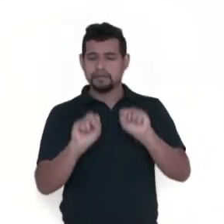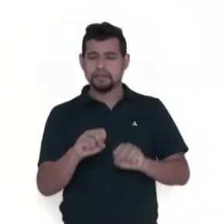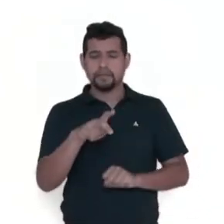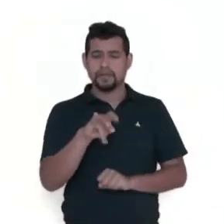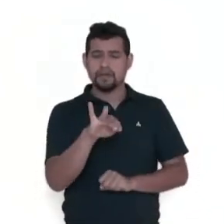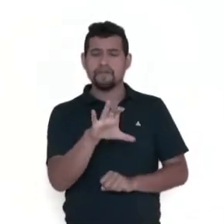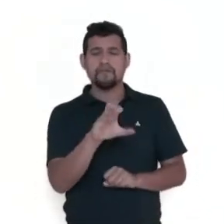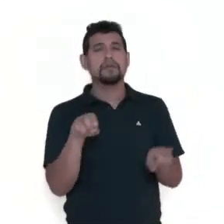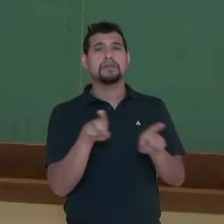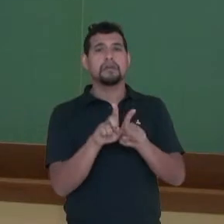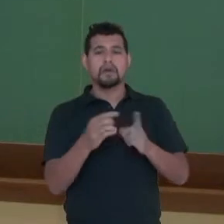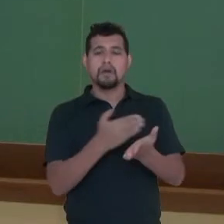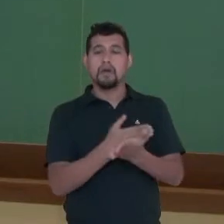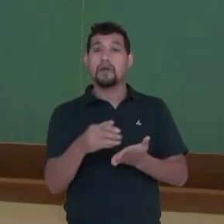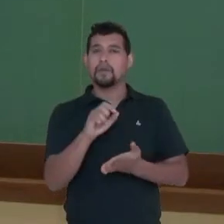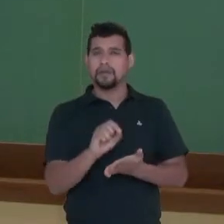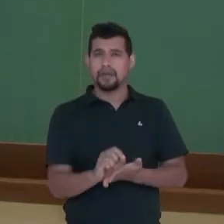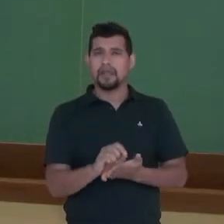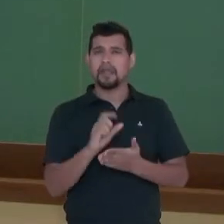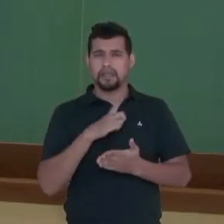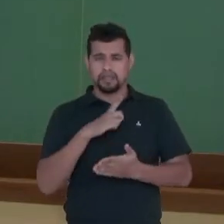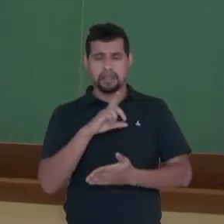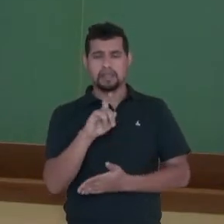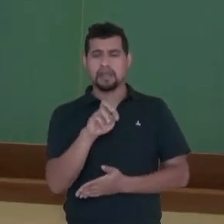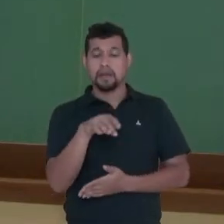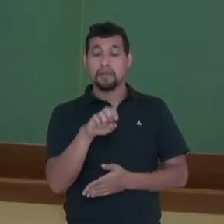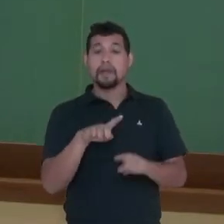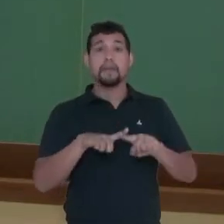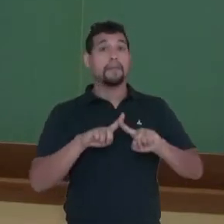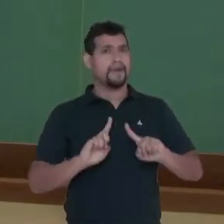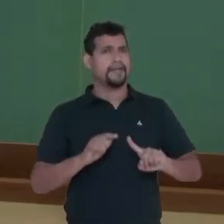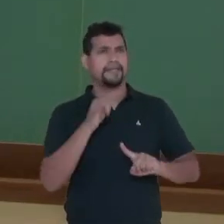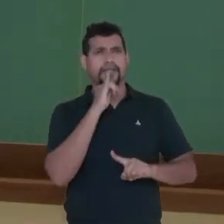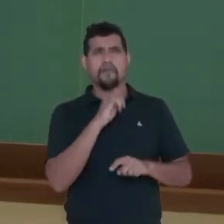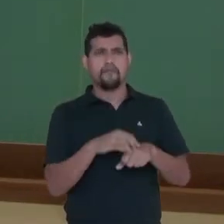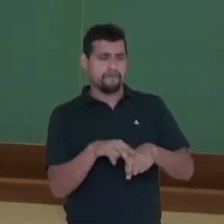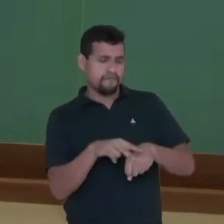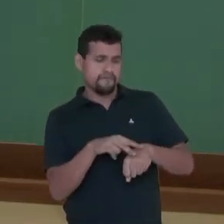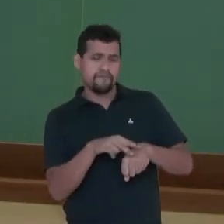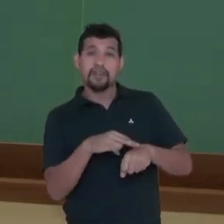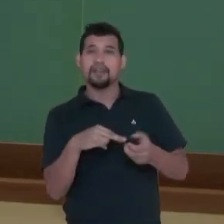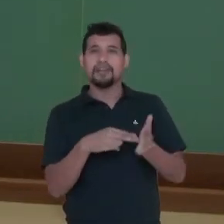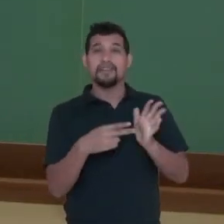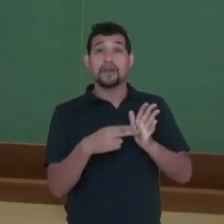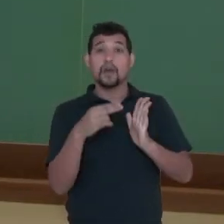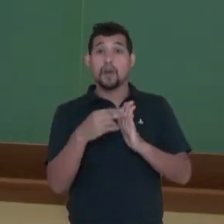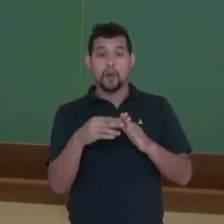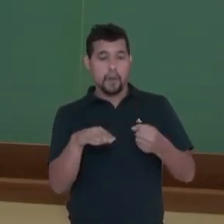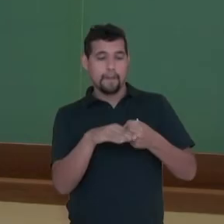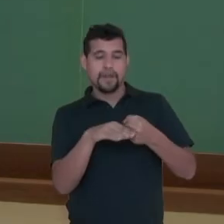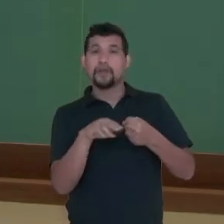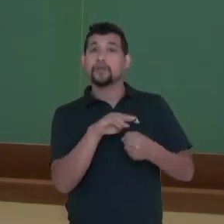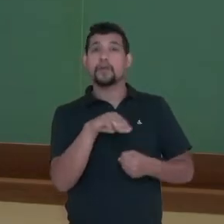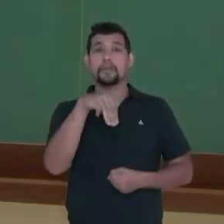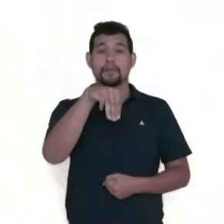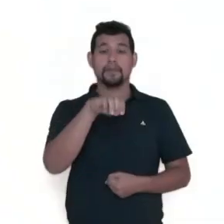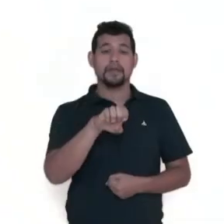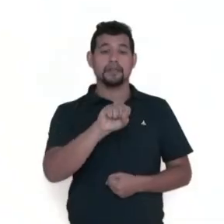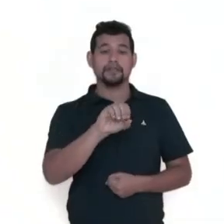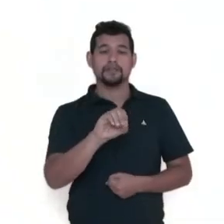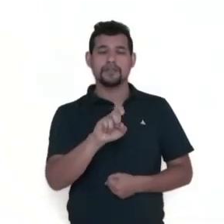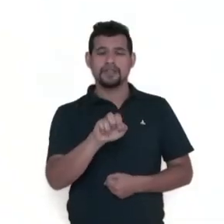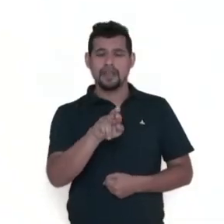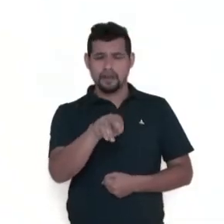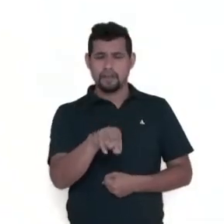é originado pela ectoderme. Essa parte em verdinho é o meio, chamado de mesoderme. O que ela vai formar?